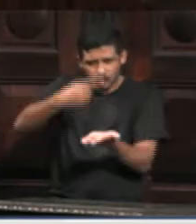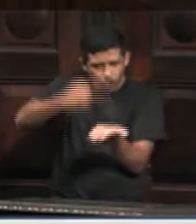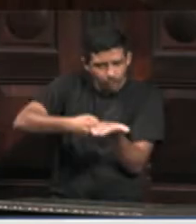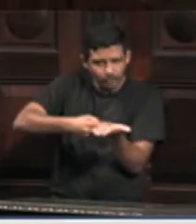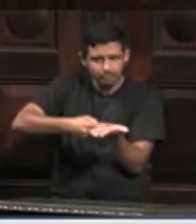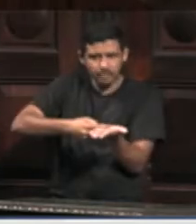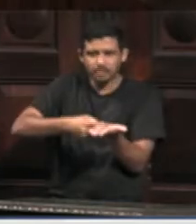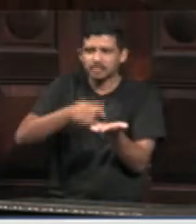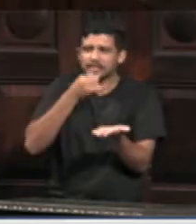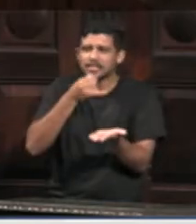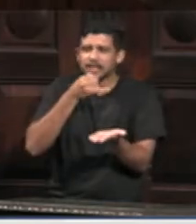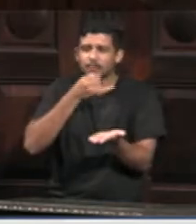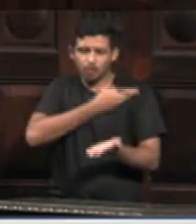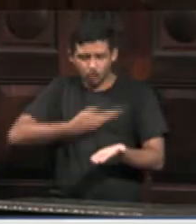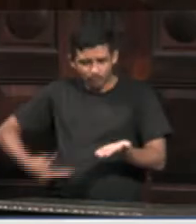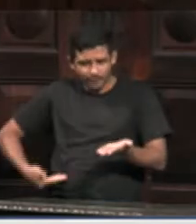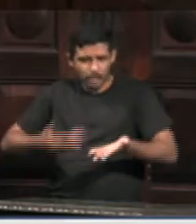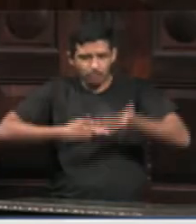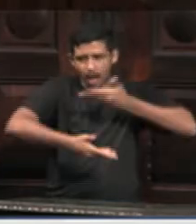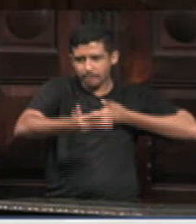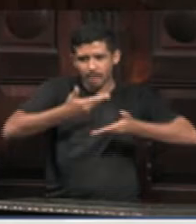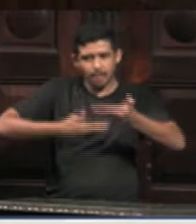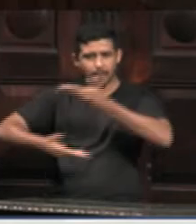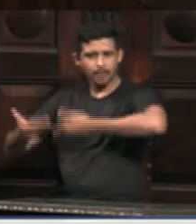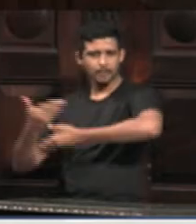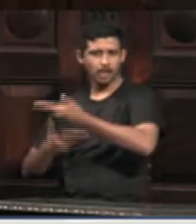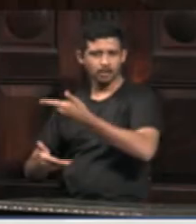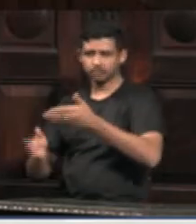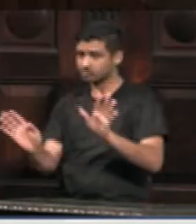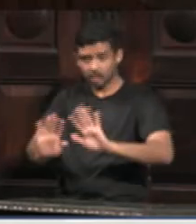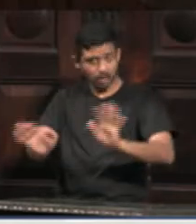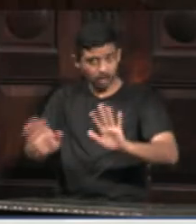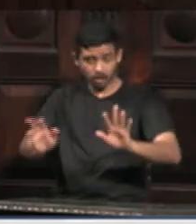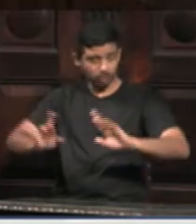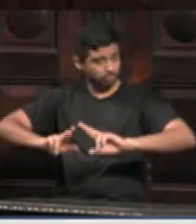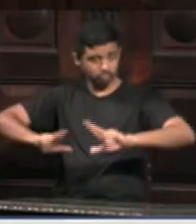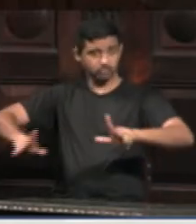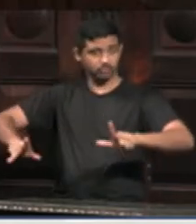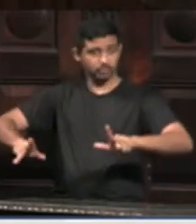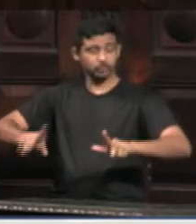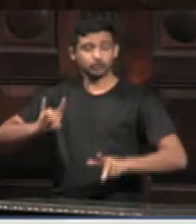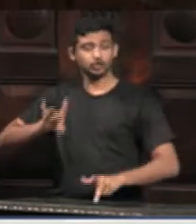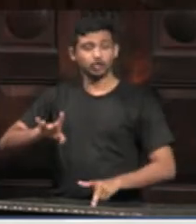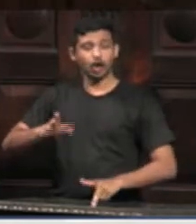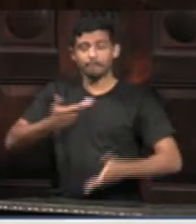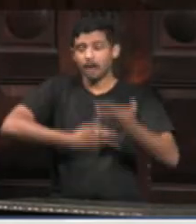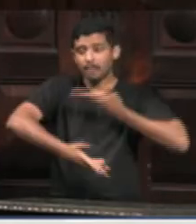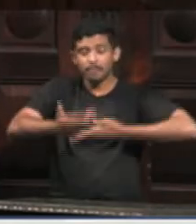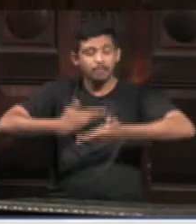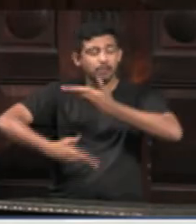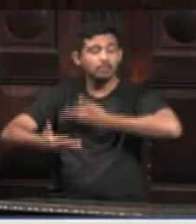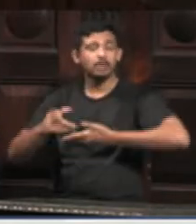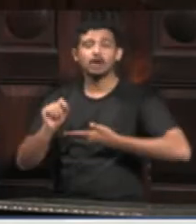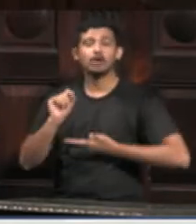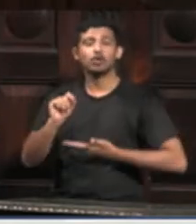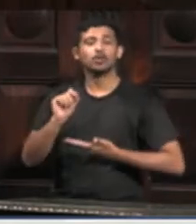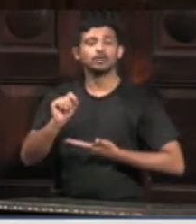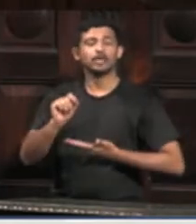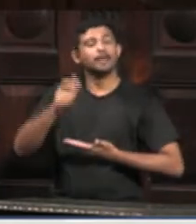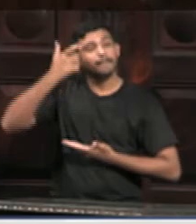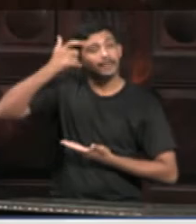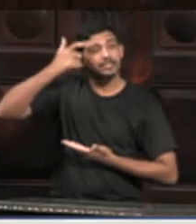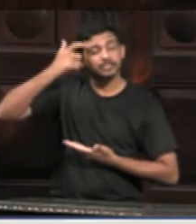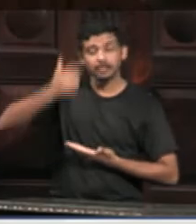viabilizar governo. Tem compromisso de viabilizar aquilo que for